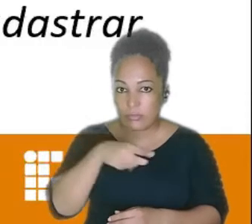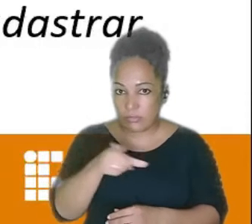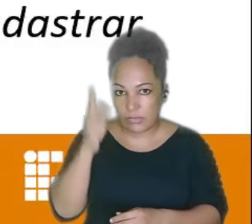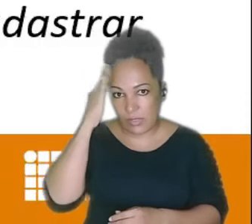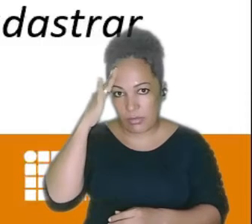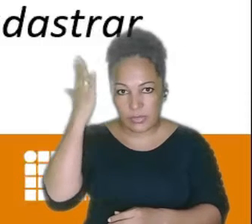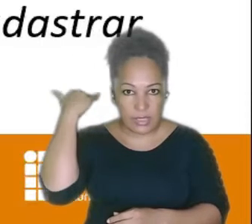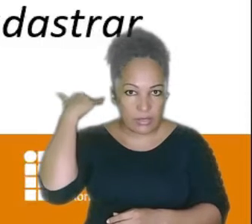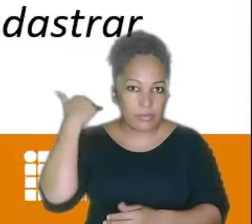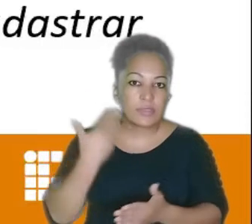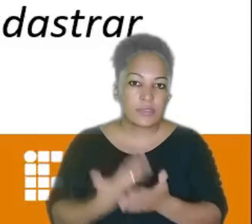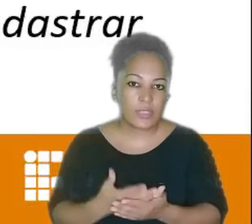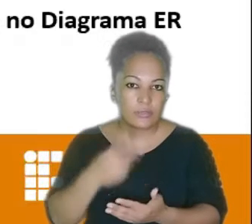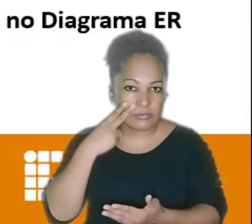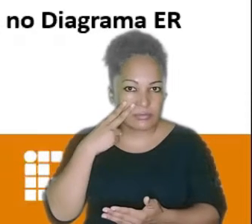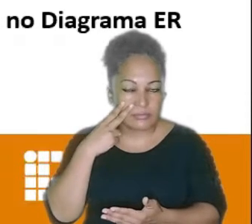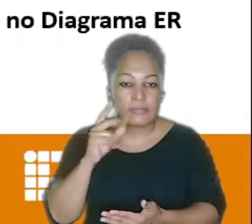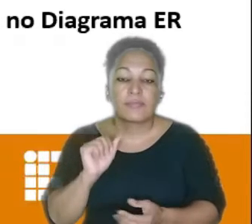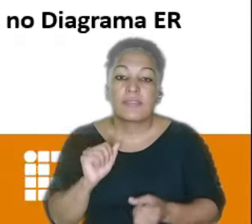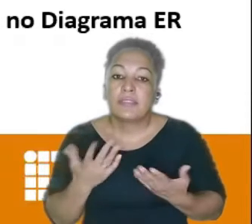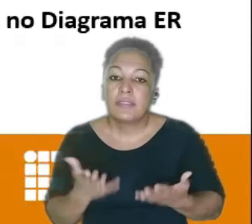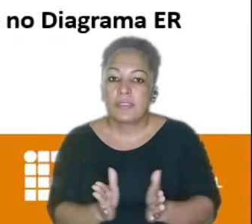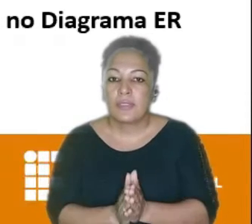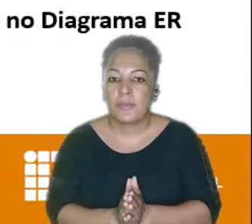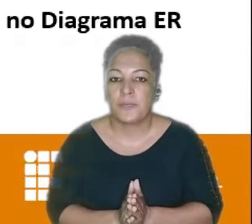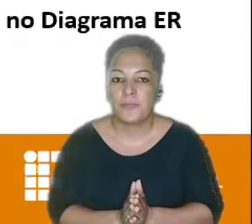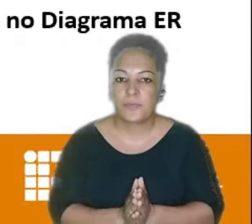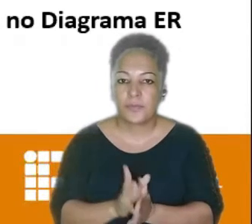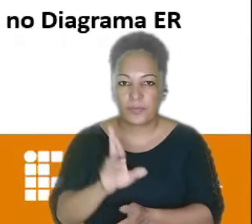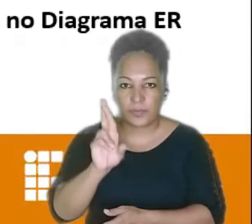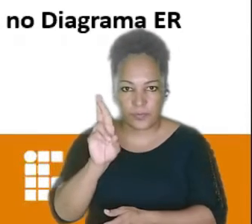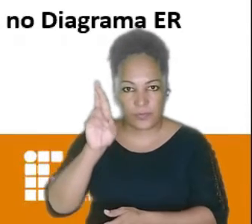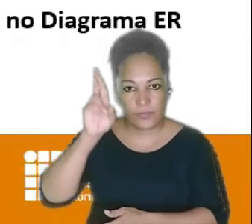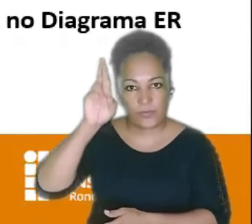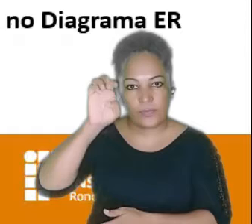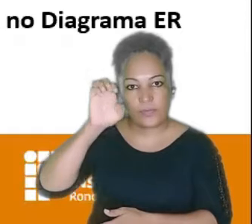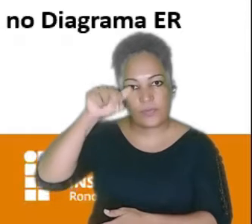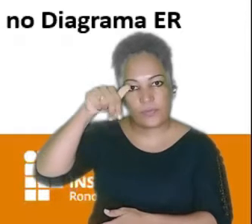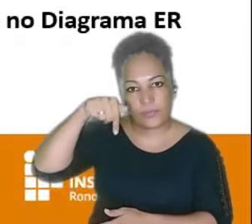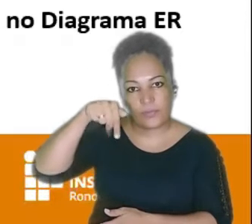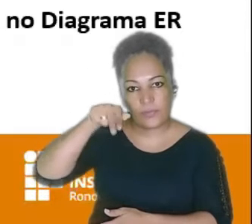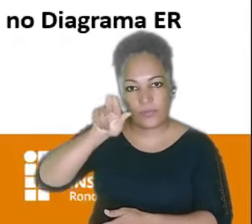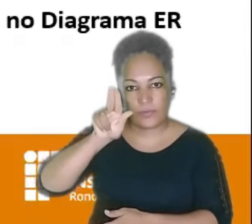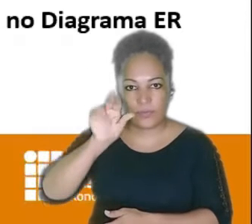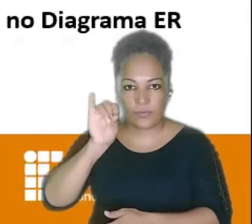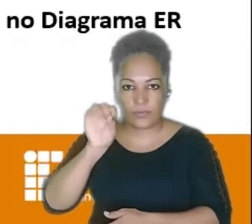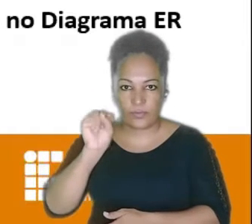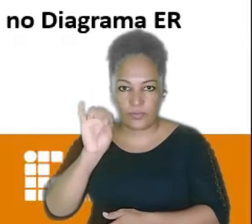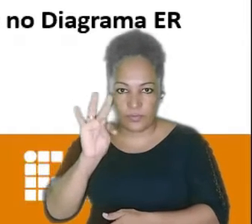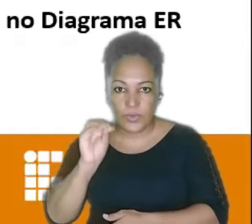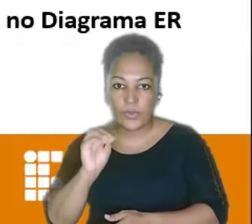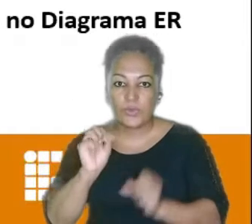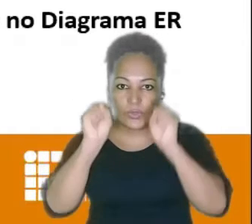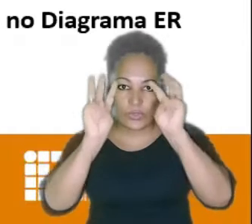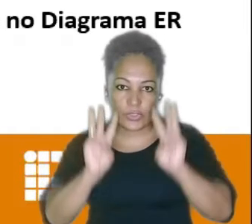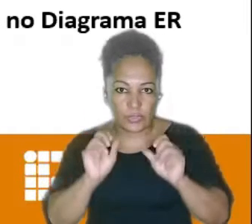nós vimos aí nas últimas aulas, top. Então, o requisito de software, ele é uma tela e essa